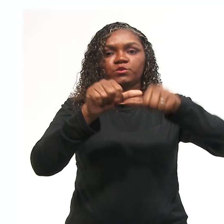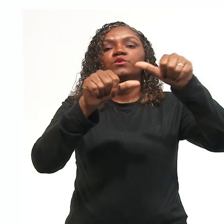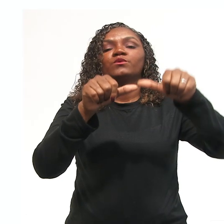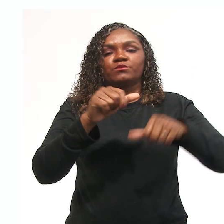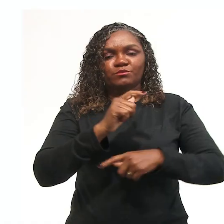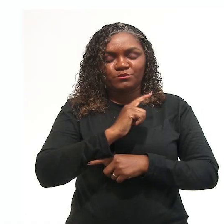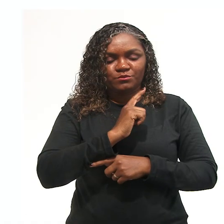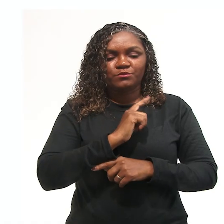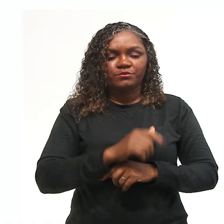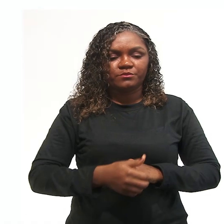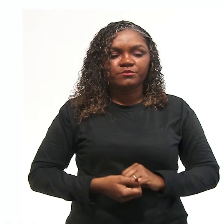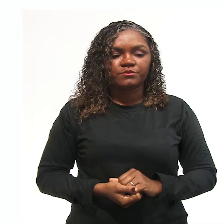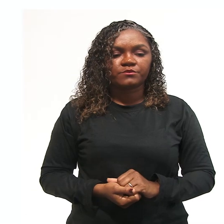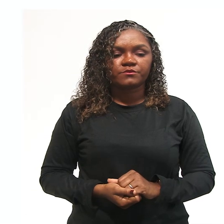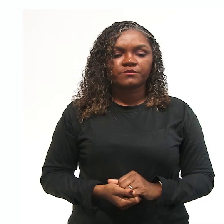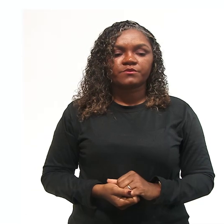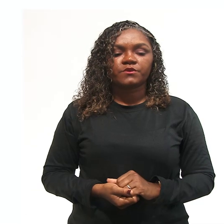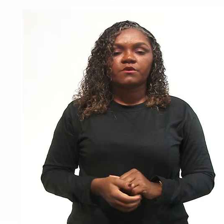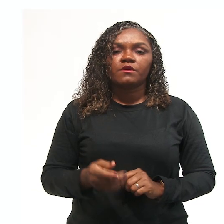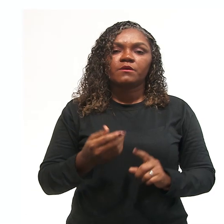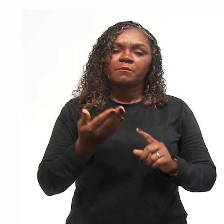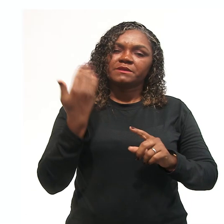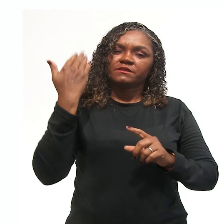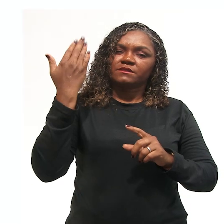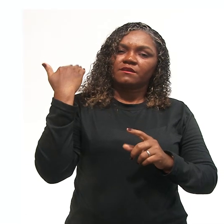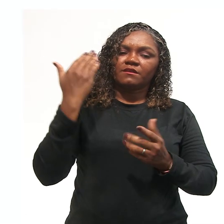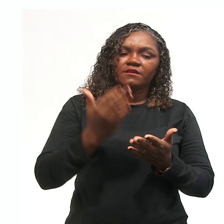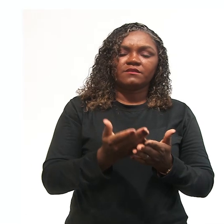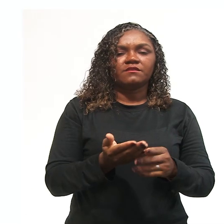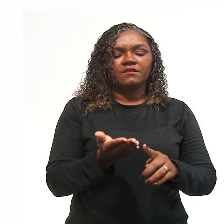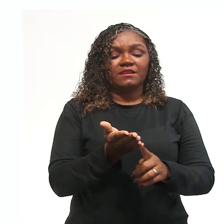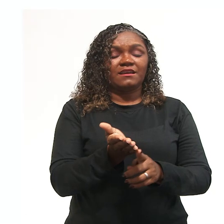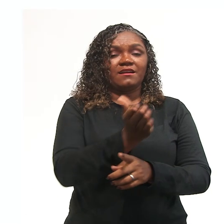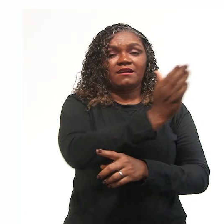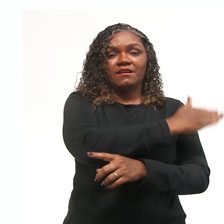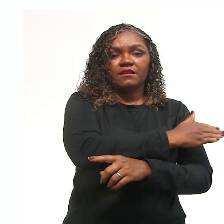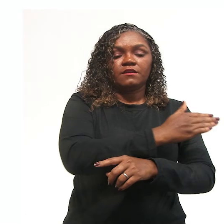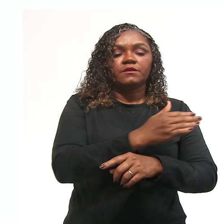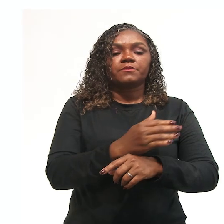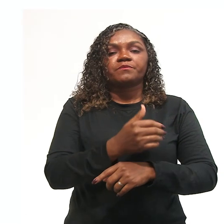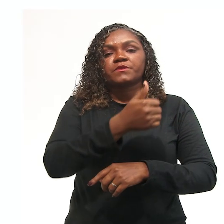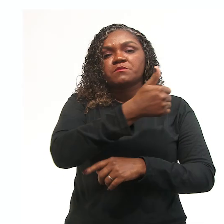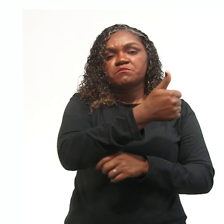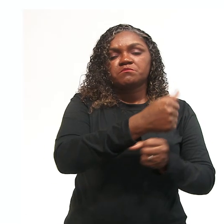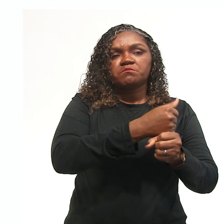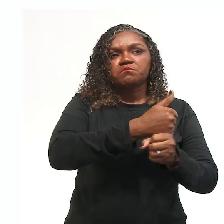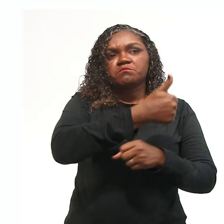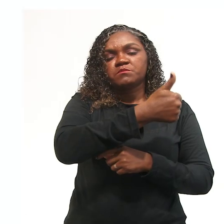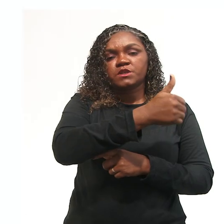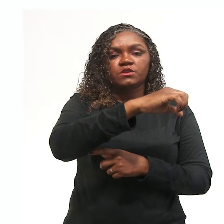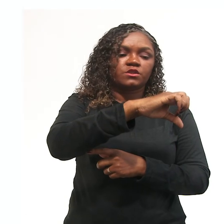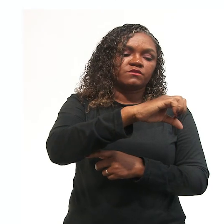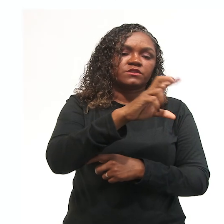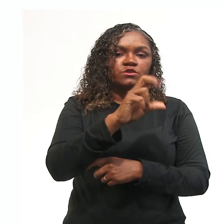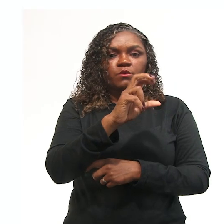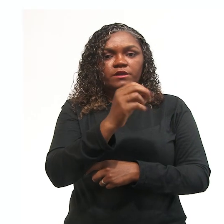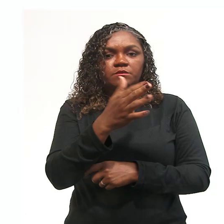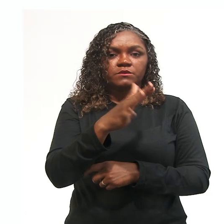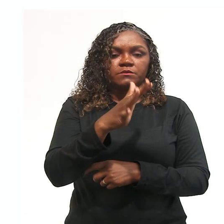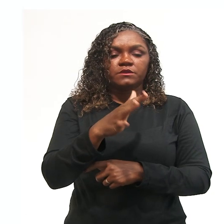como gestão de pessoas. No início, lá nos anos 1950, era visto com